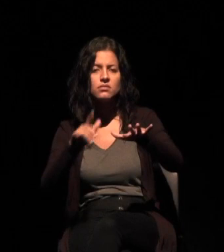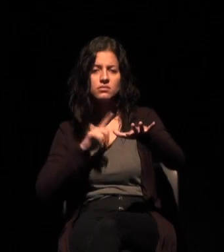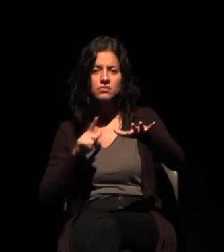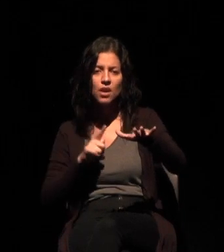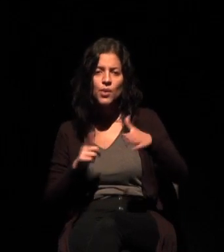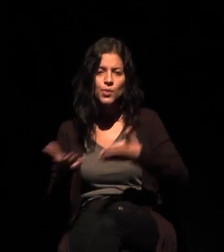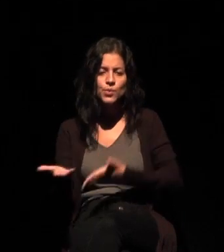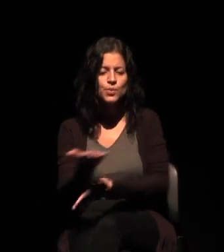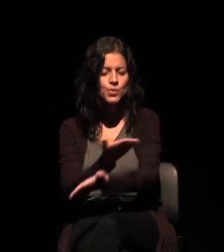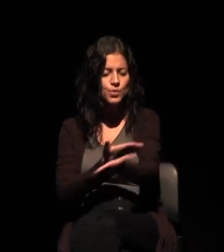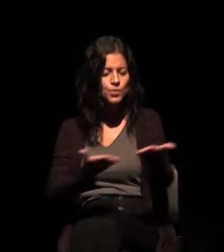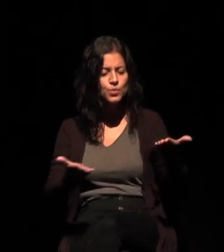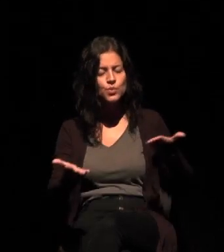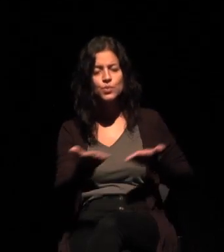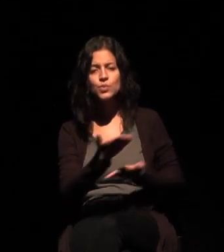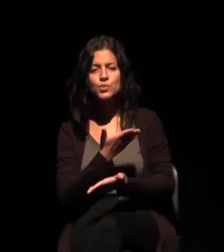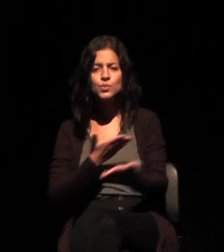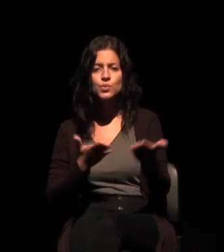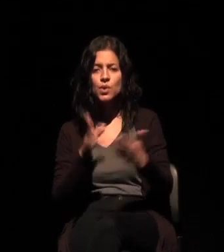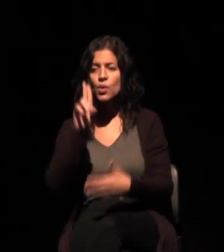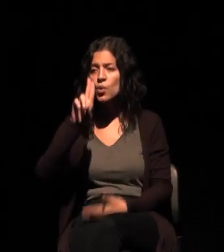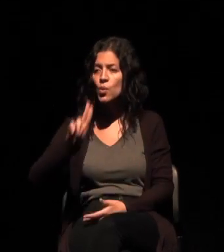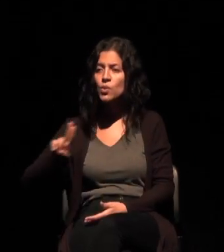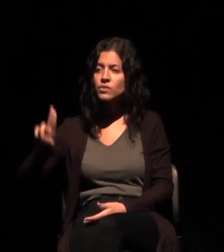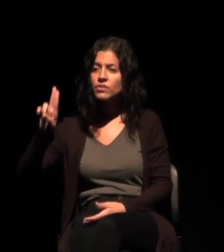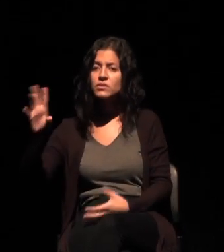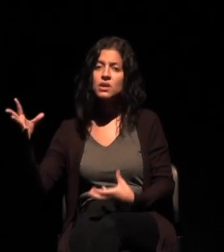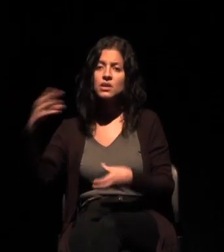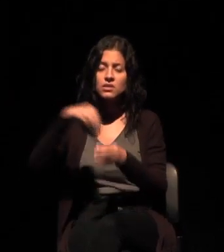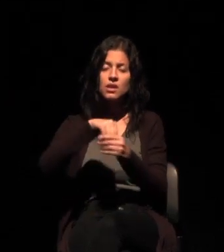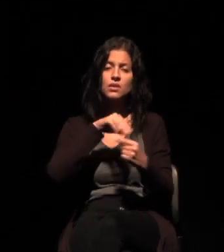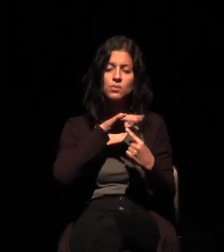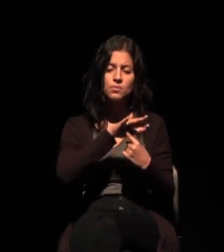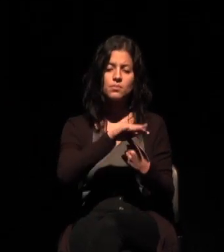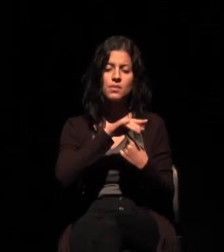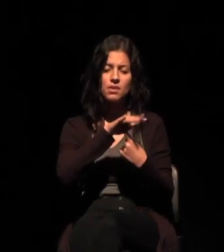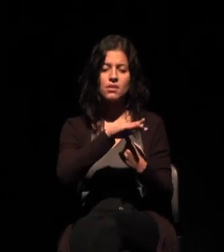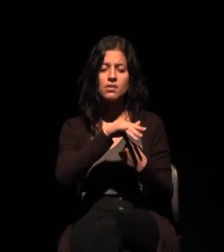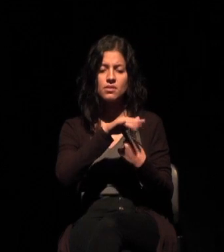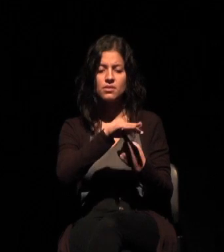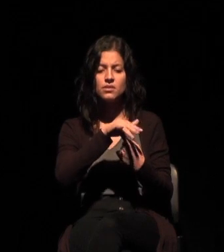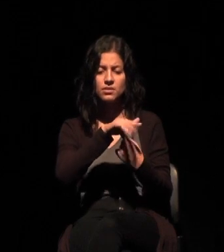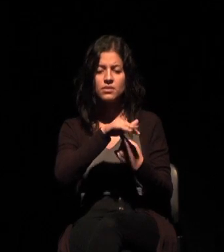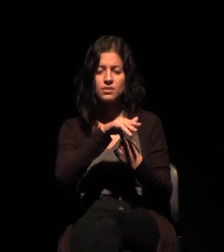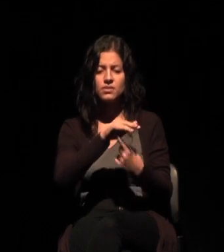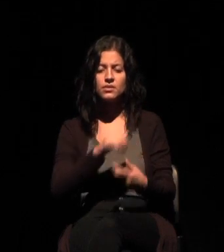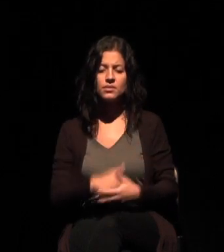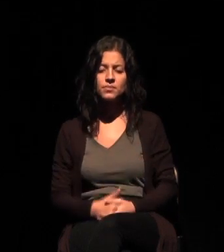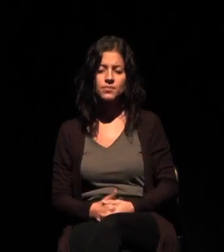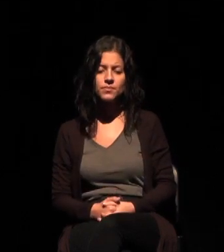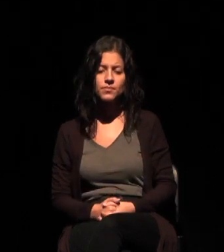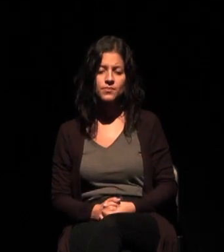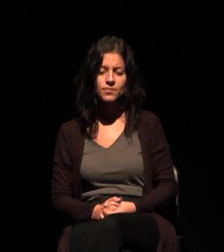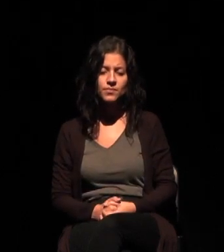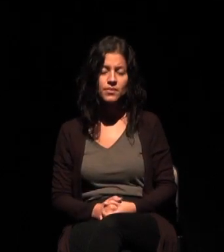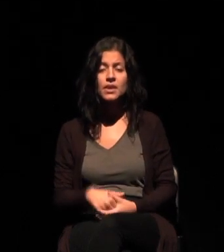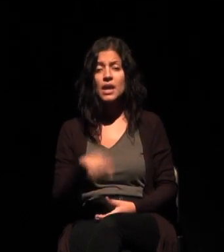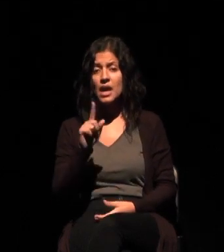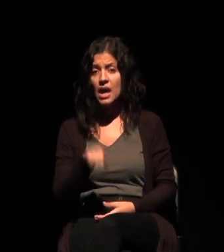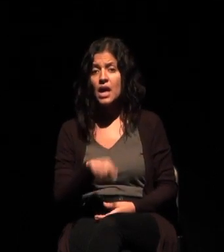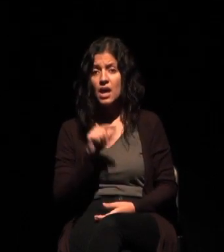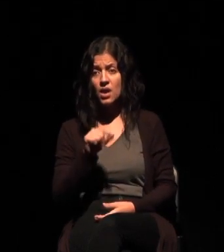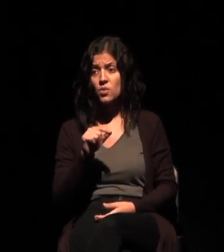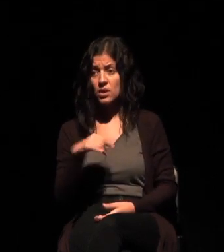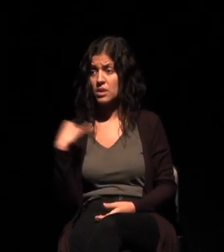levado a universidade para dentro do parque e isso é uma mais valia que nós